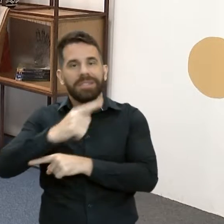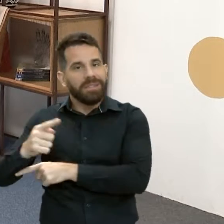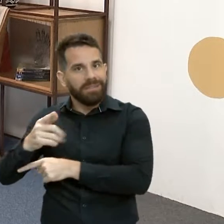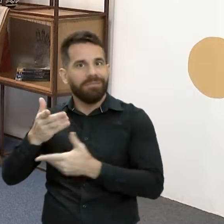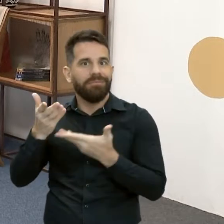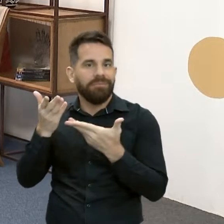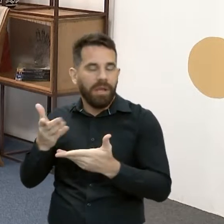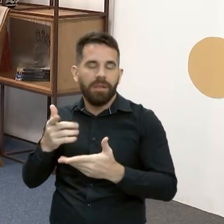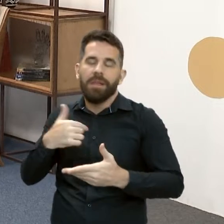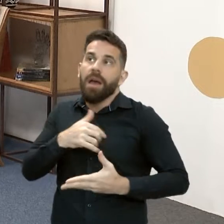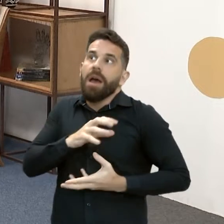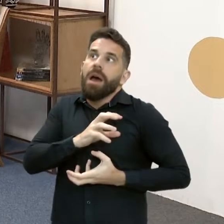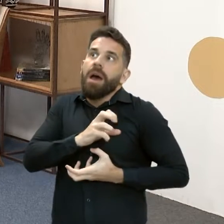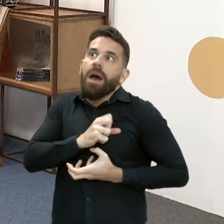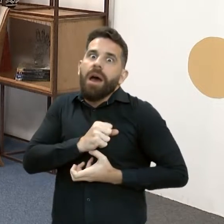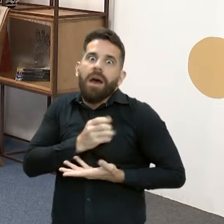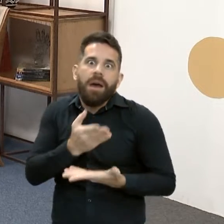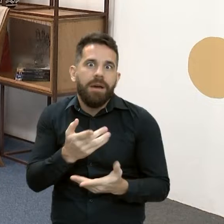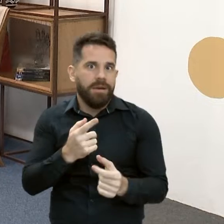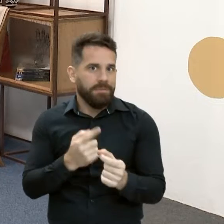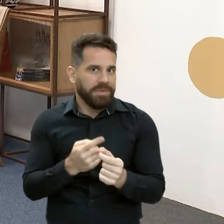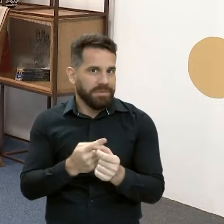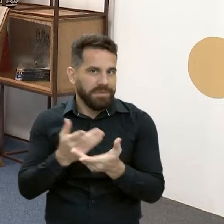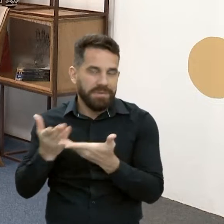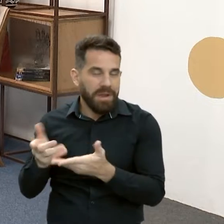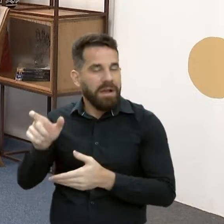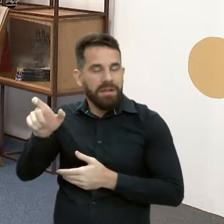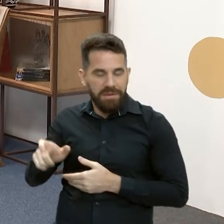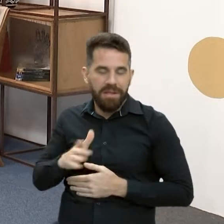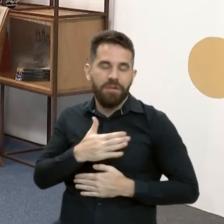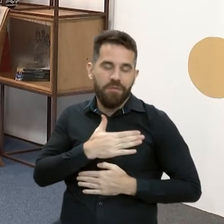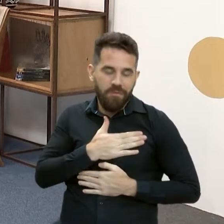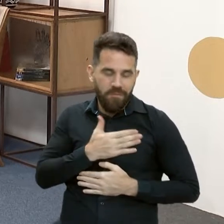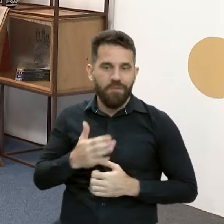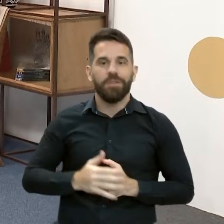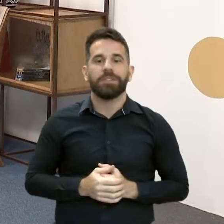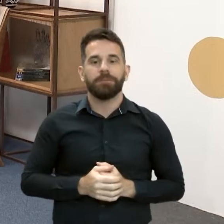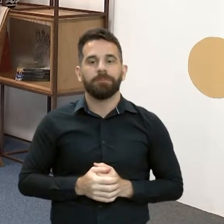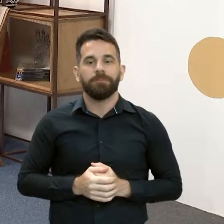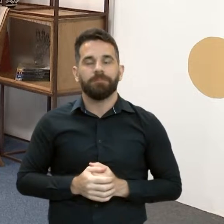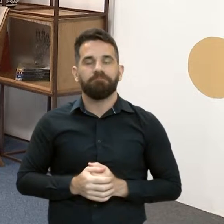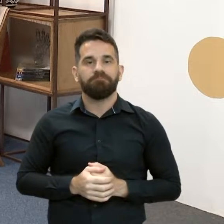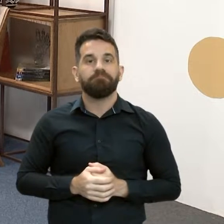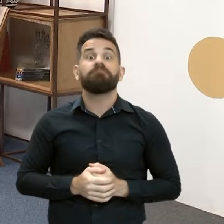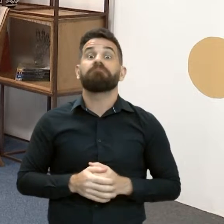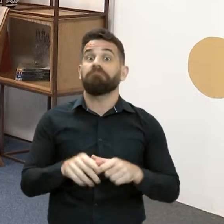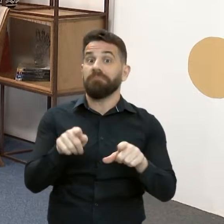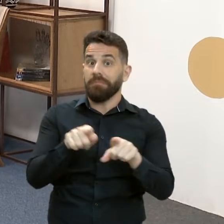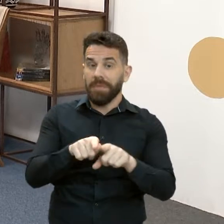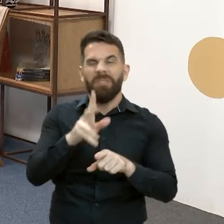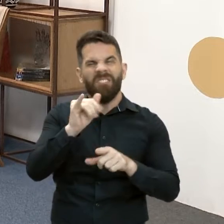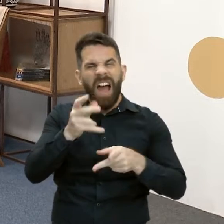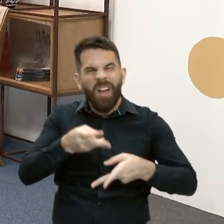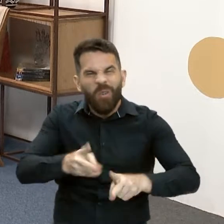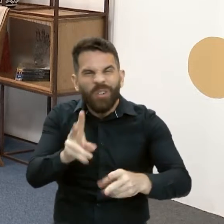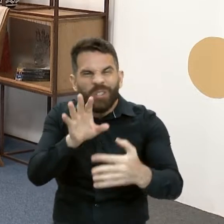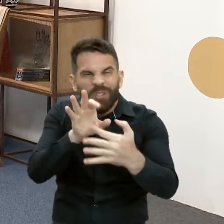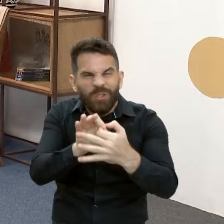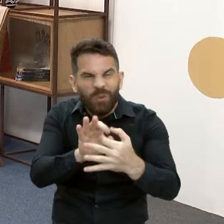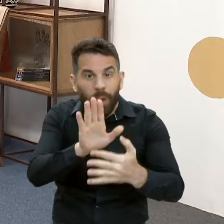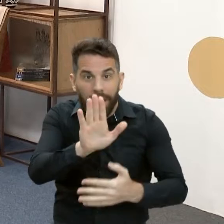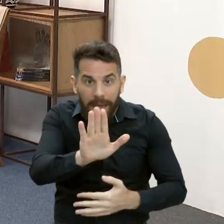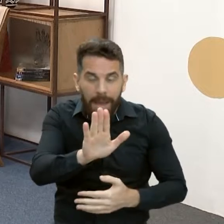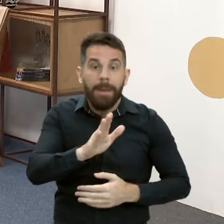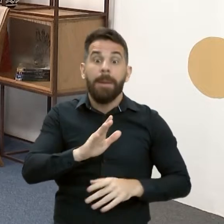ser incrível a gente entender um pouco mais sobre essa fase da Cora Coralina daqui a pouquinho. Por enquanto, eu quero agradecer